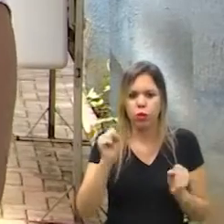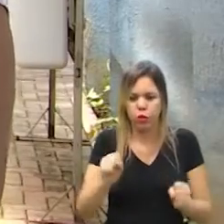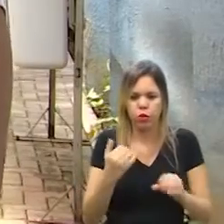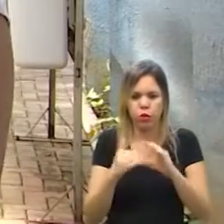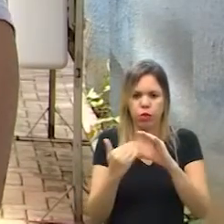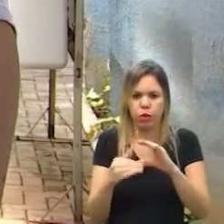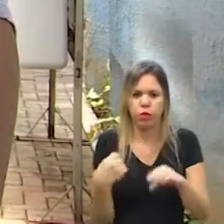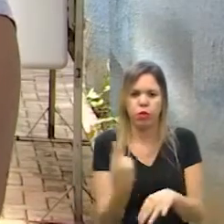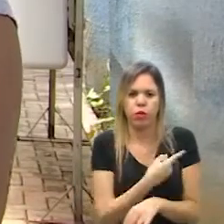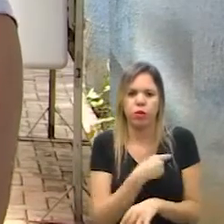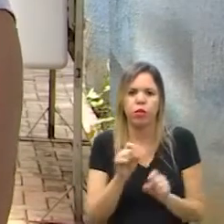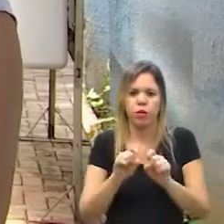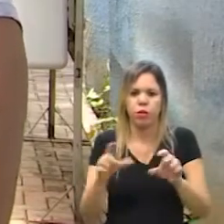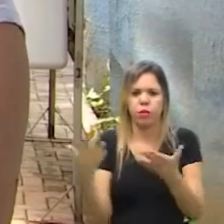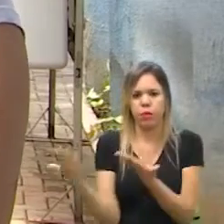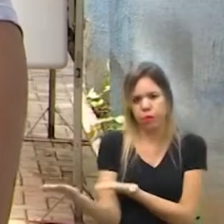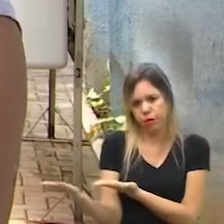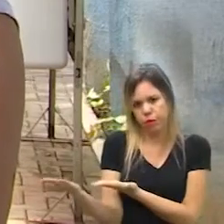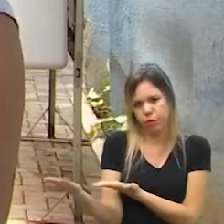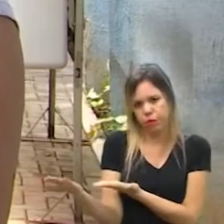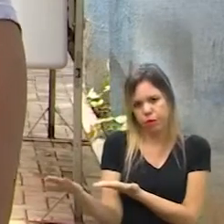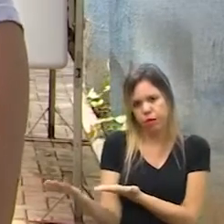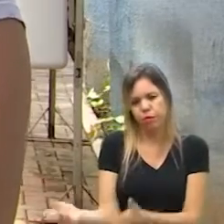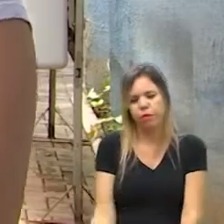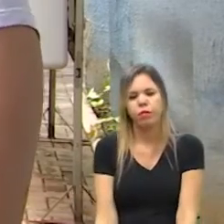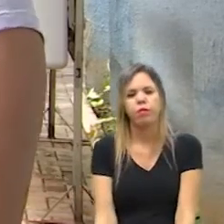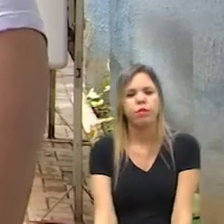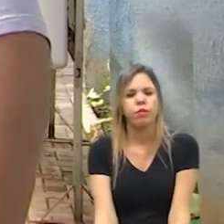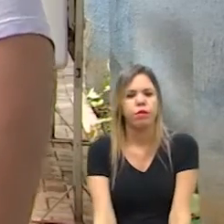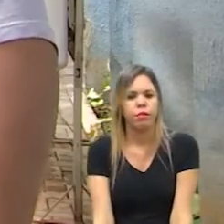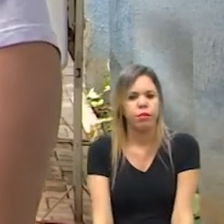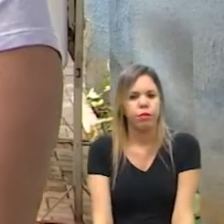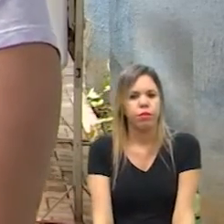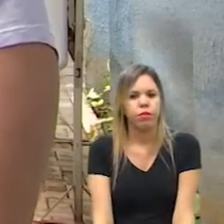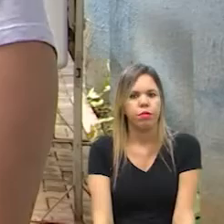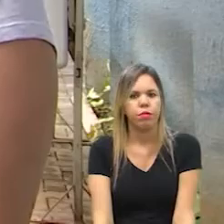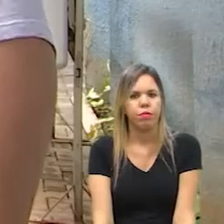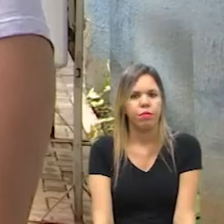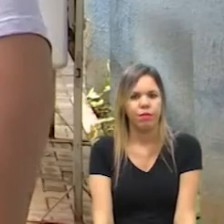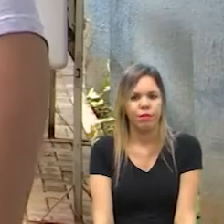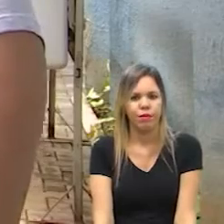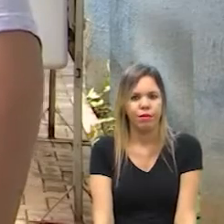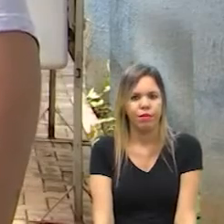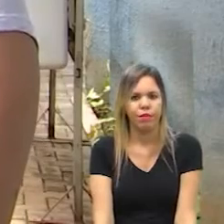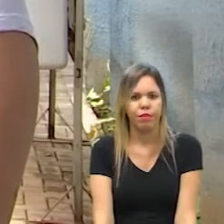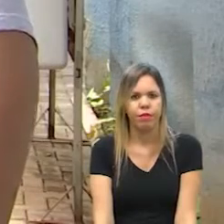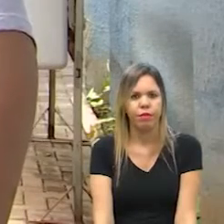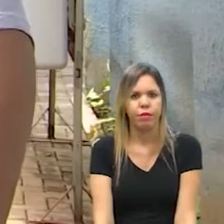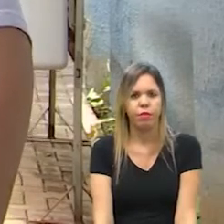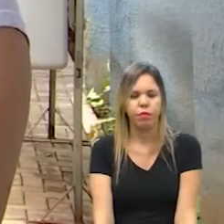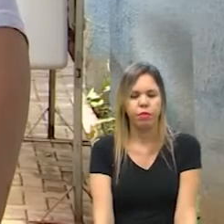É só se inscrever e, se tiver alguma dúvida, pode mandar e-mail para a gente. É